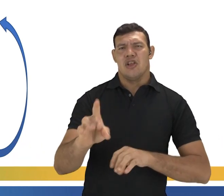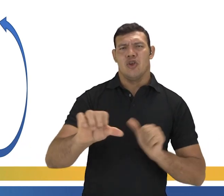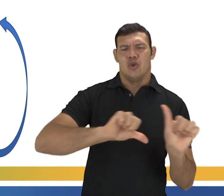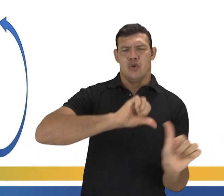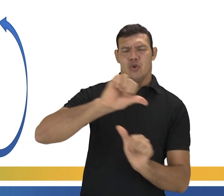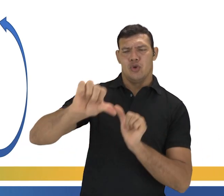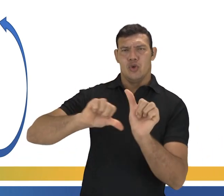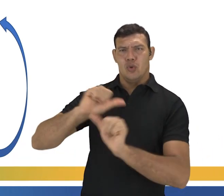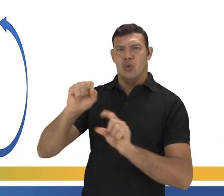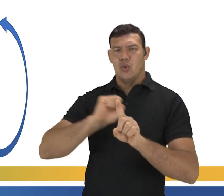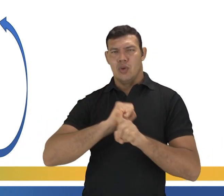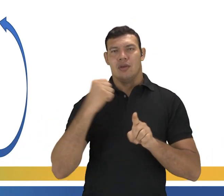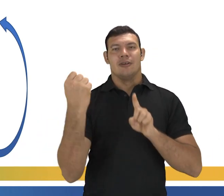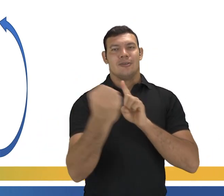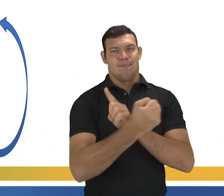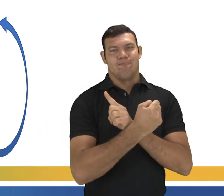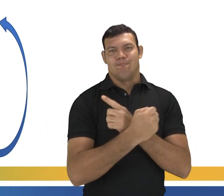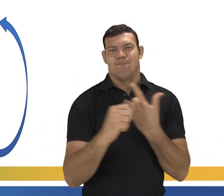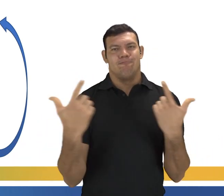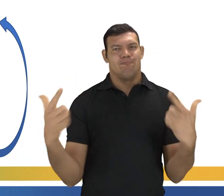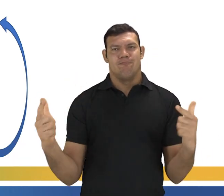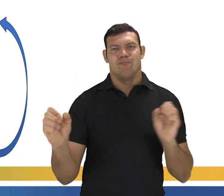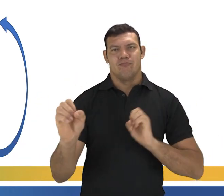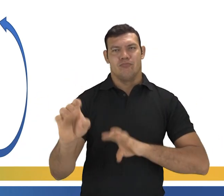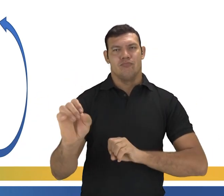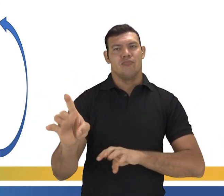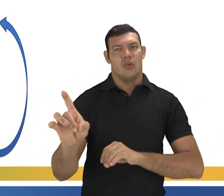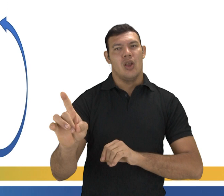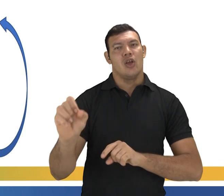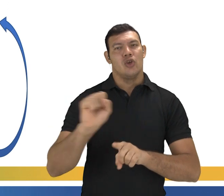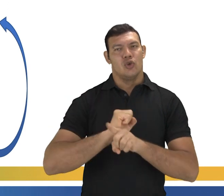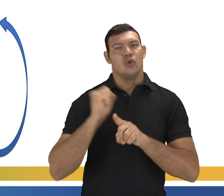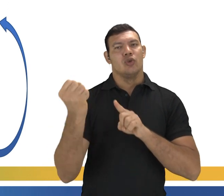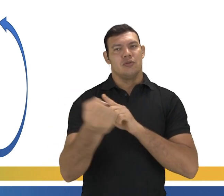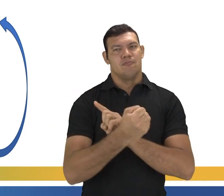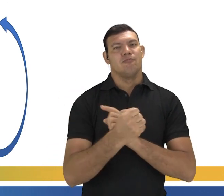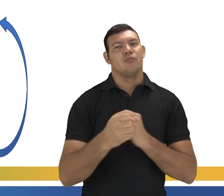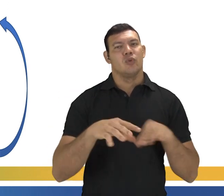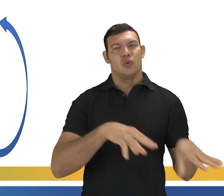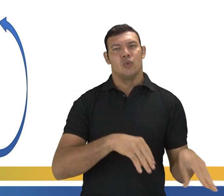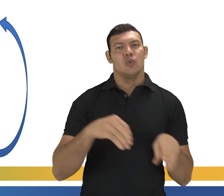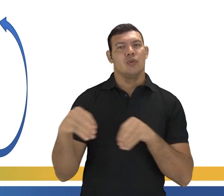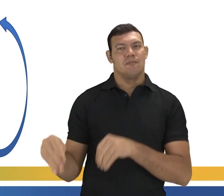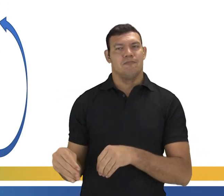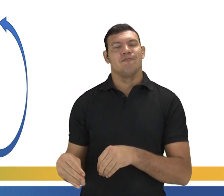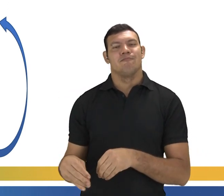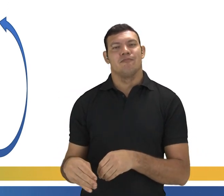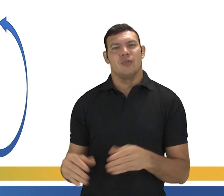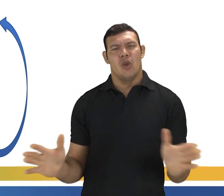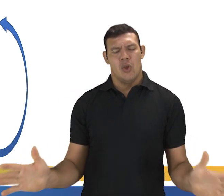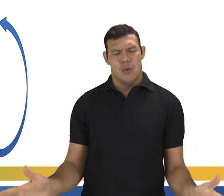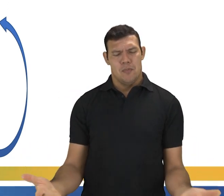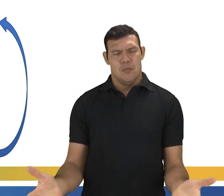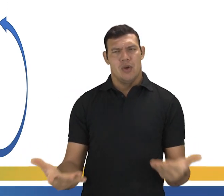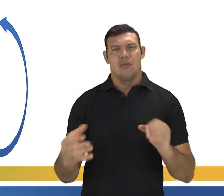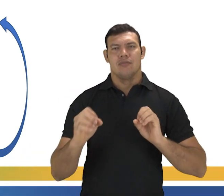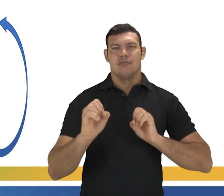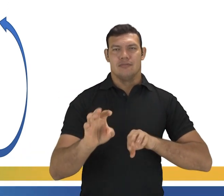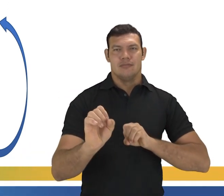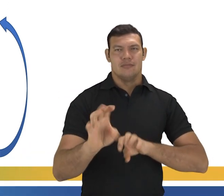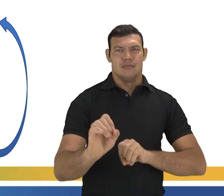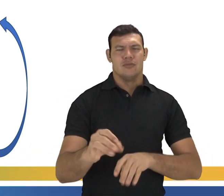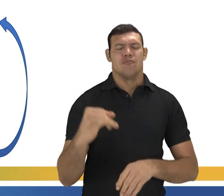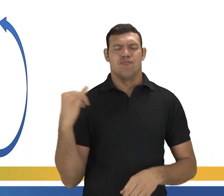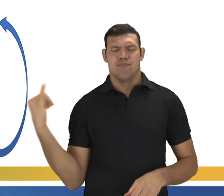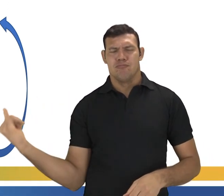transformar a sociedade, sem ela tampouco a sociedade muda. Então veja que a educação aí é exaltada como algo positivo, como